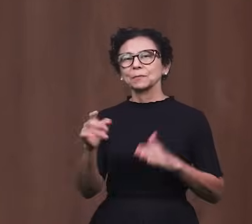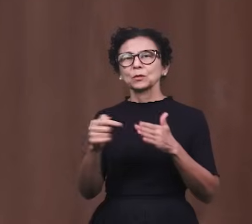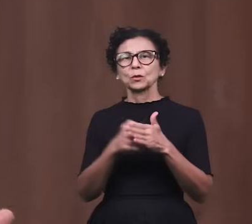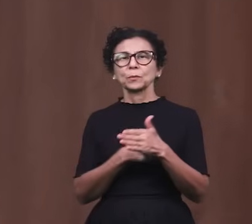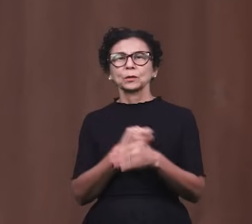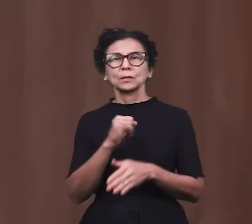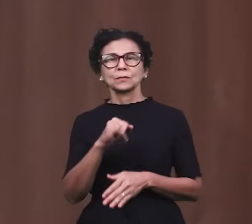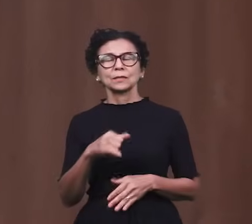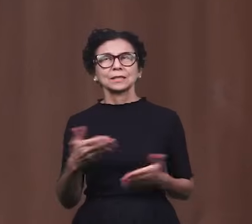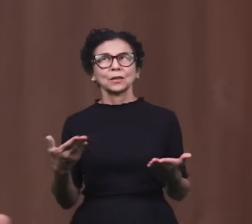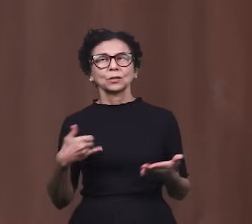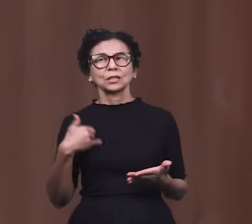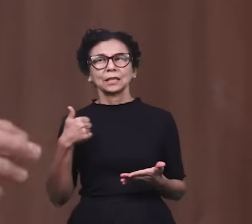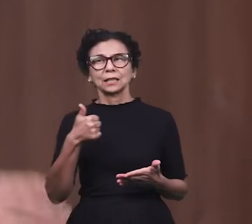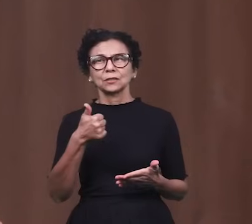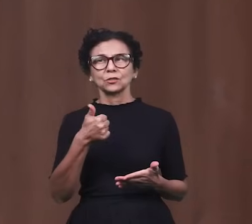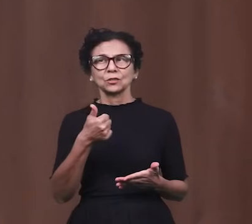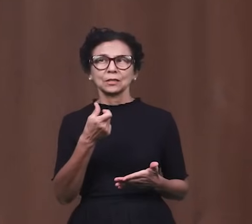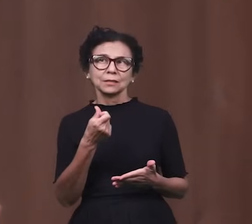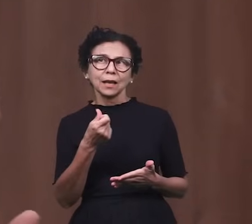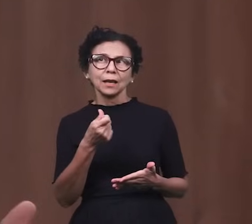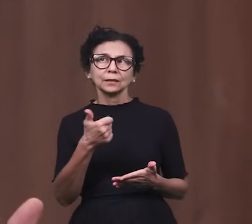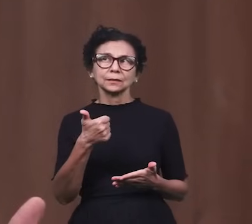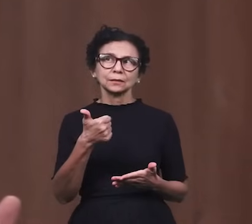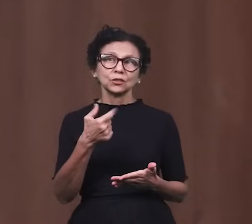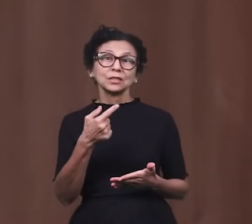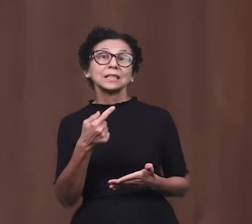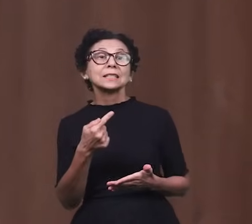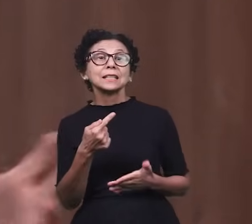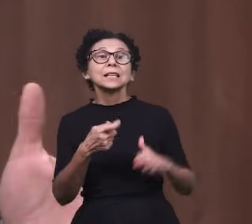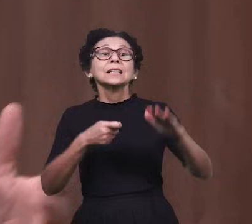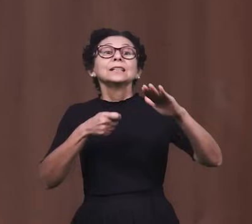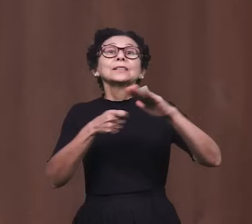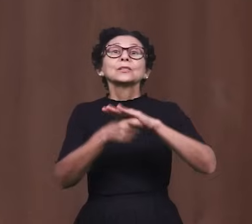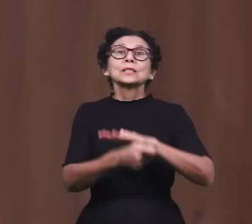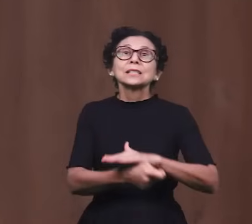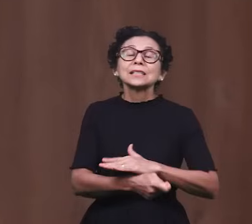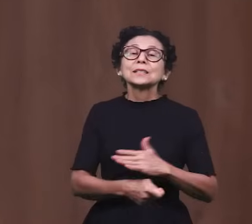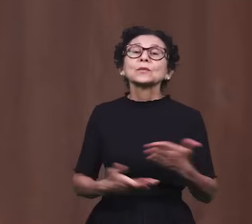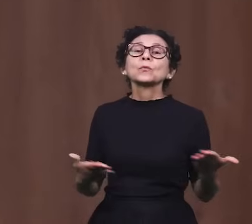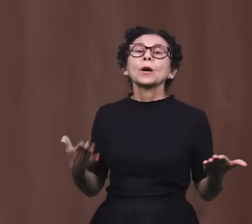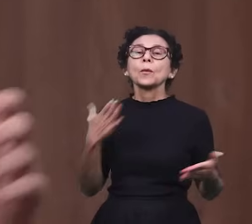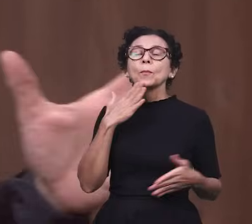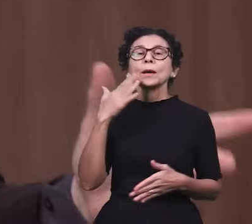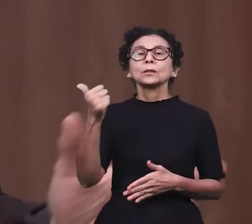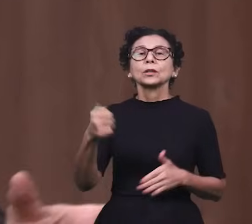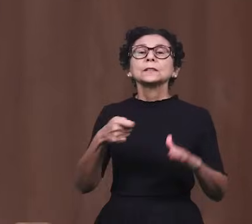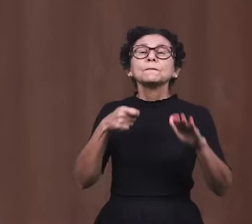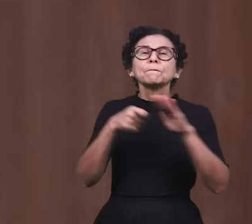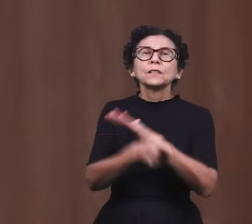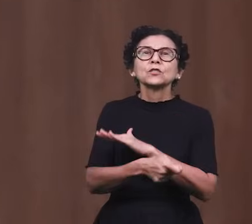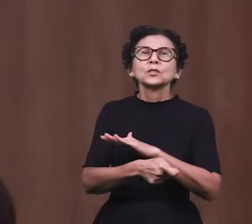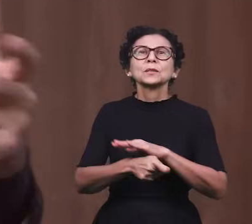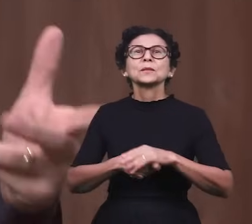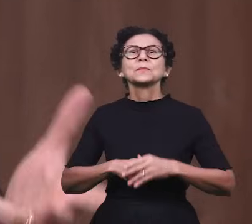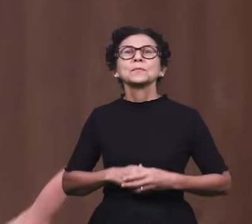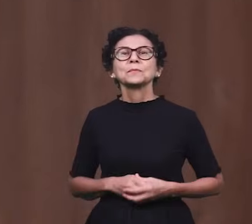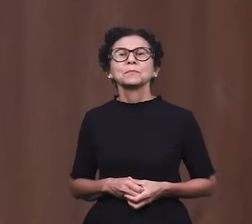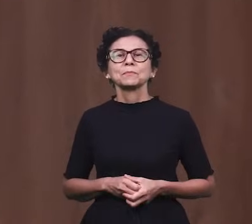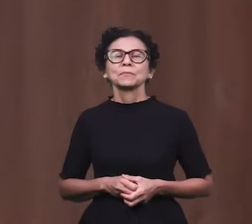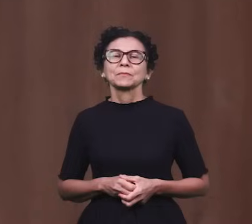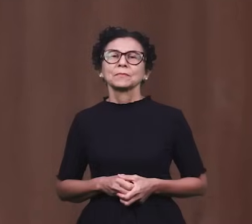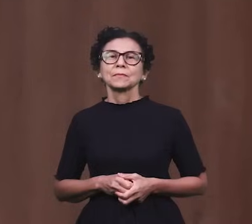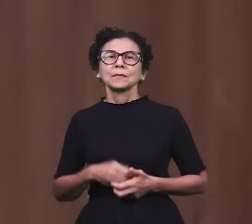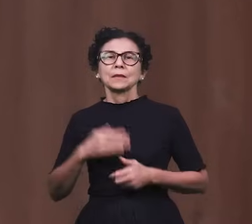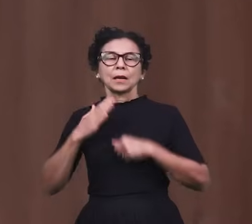inclusive, uma pergunta que sempre me fazem, né? Se você estivesse começando hoje com 16, 17 anos, no que você investiria, né? Qual ativo você compraria? Qual o melhor